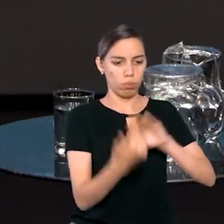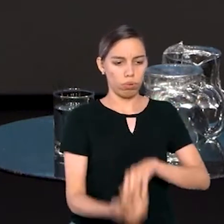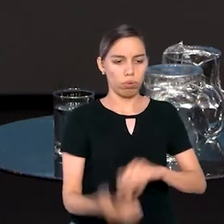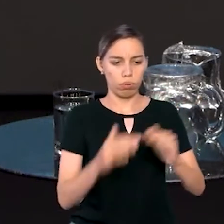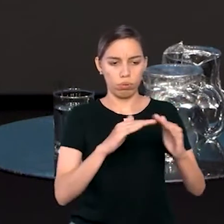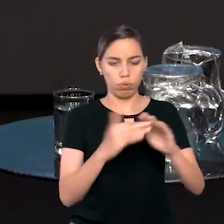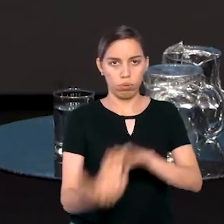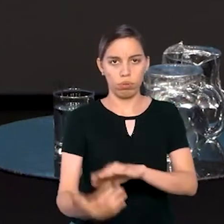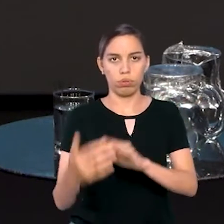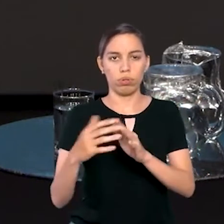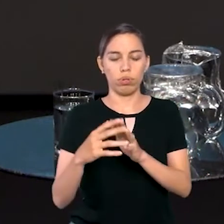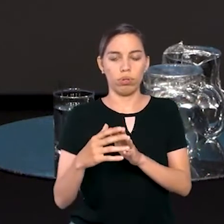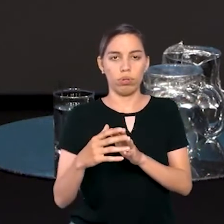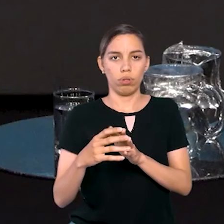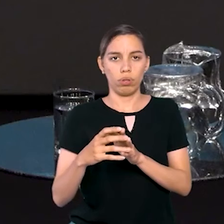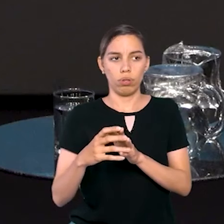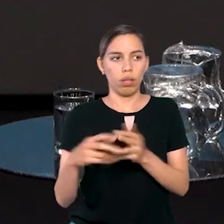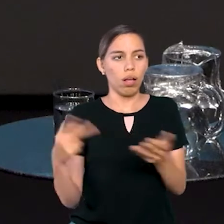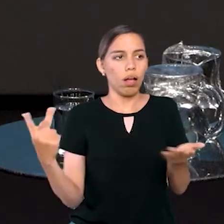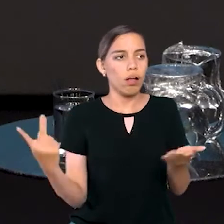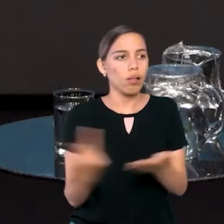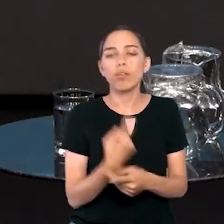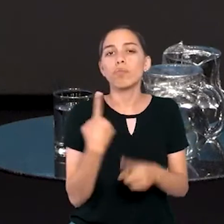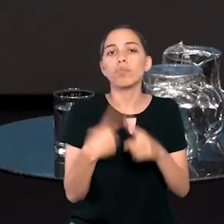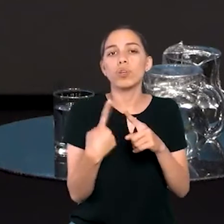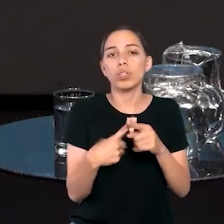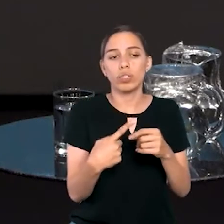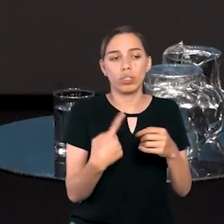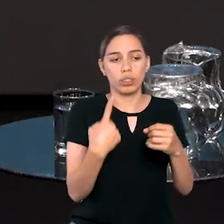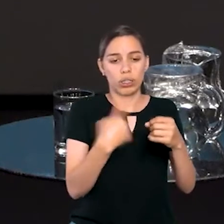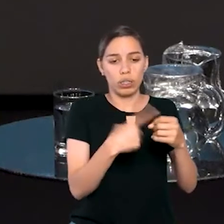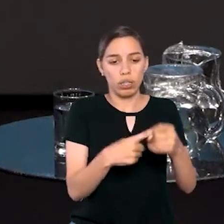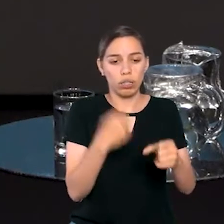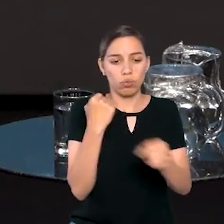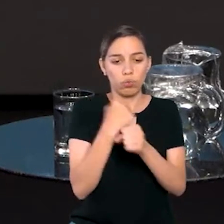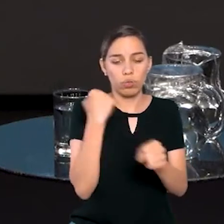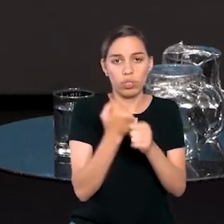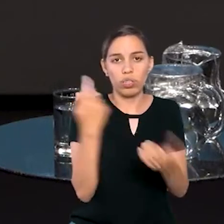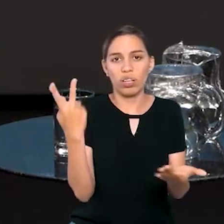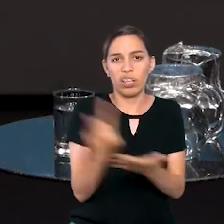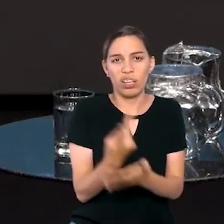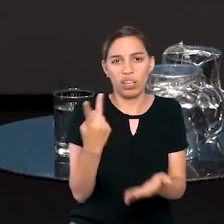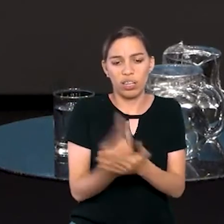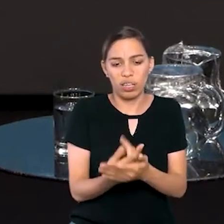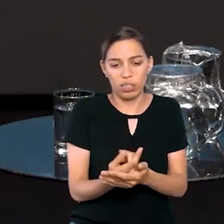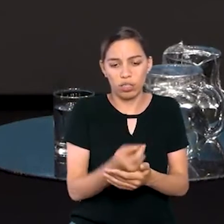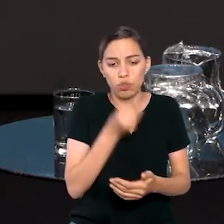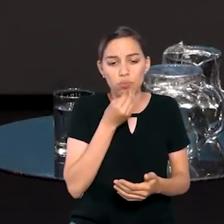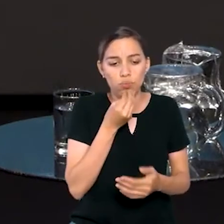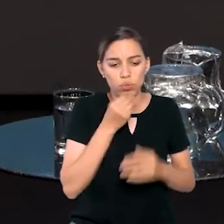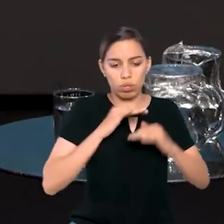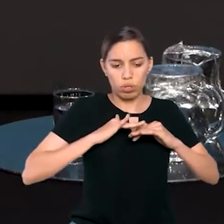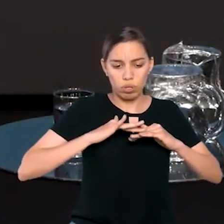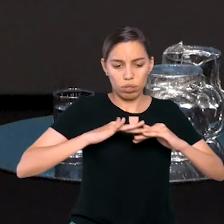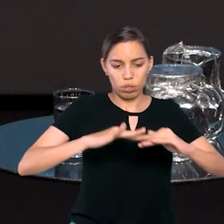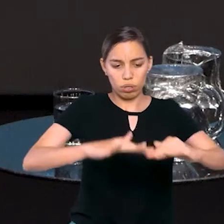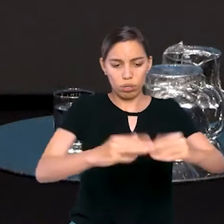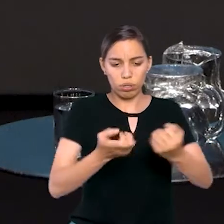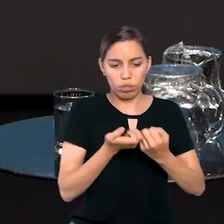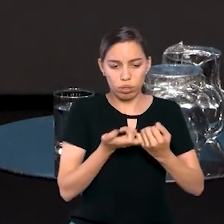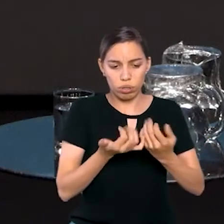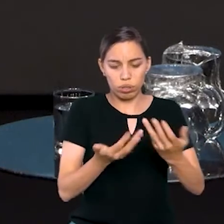tampamos errado a terra e usamos errado os nossos quintais. A gente podia, já que nós estamos aqui